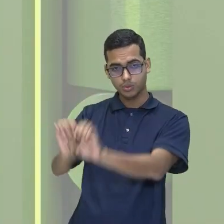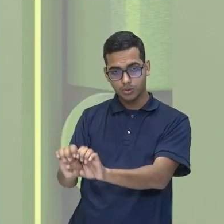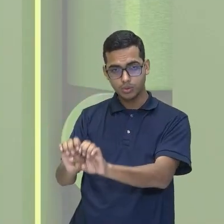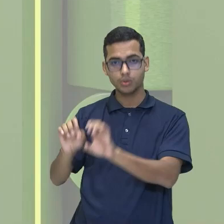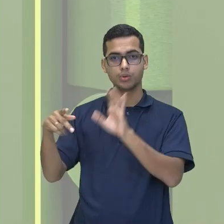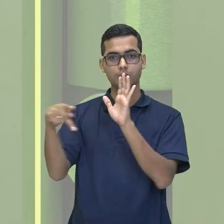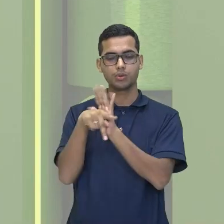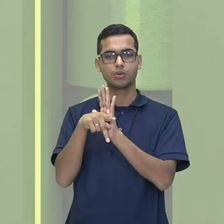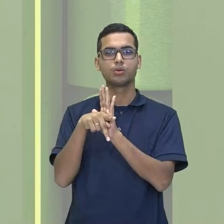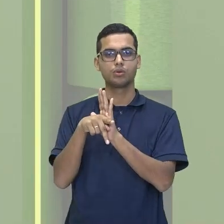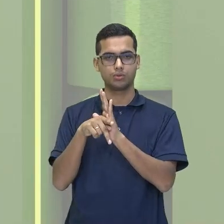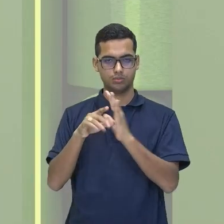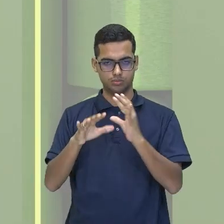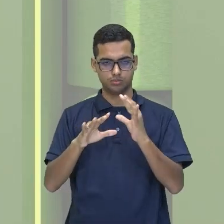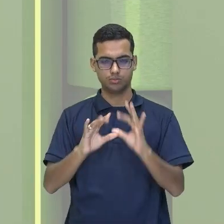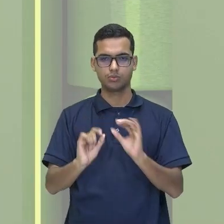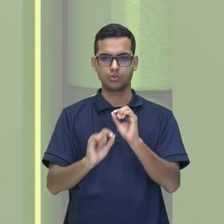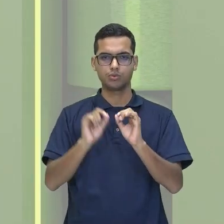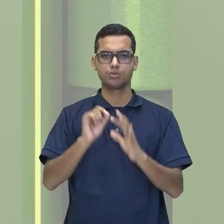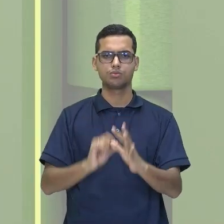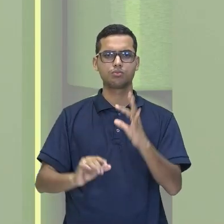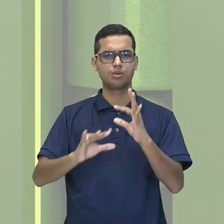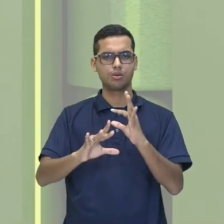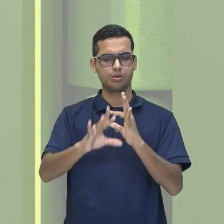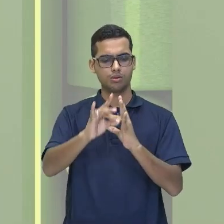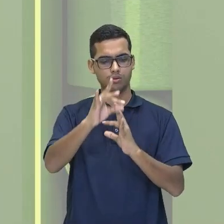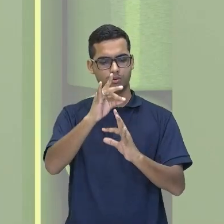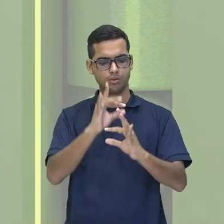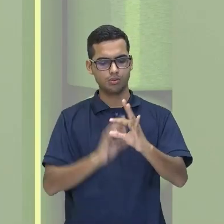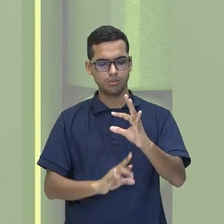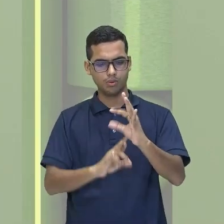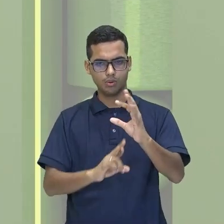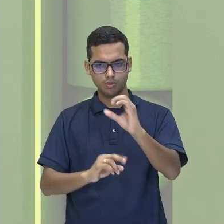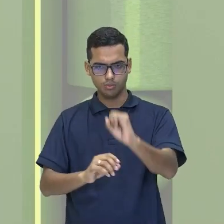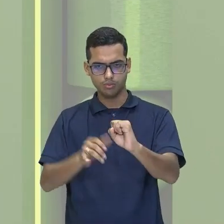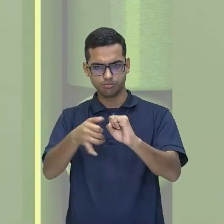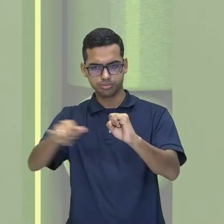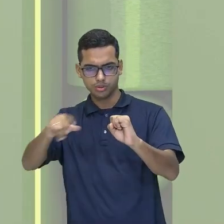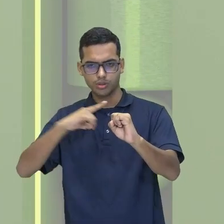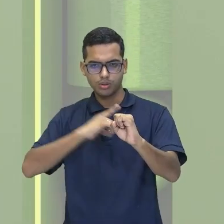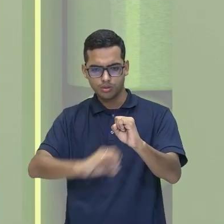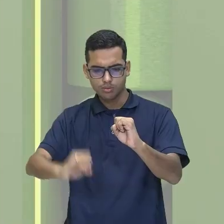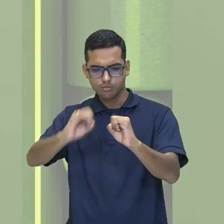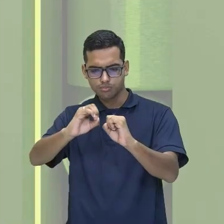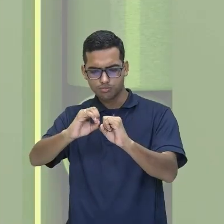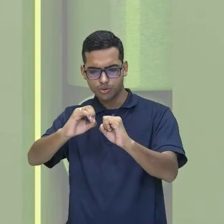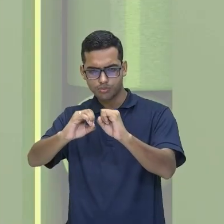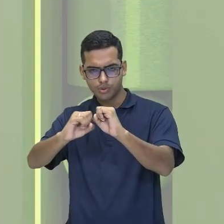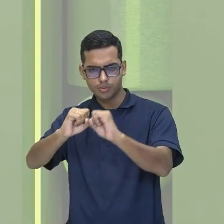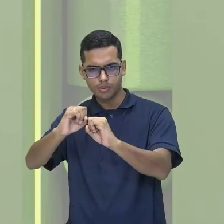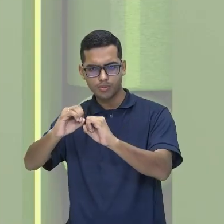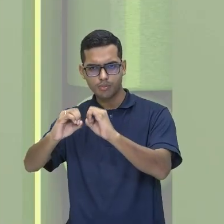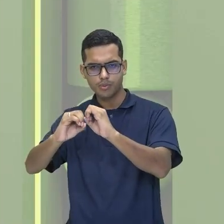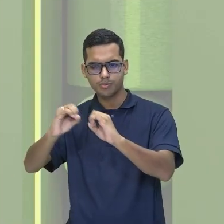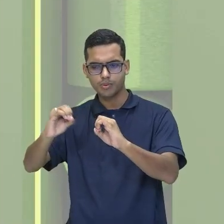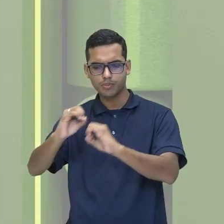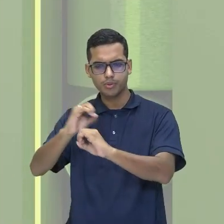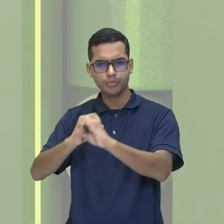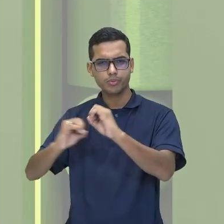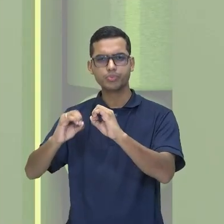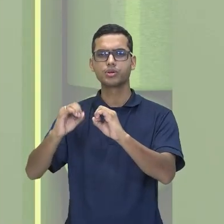chamada aminoácido. Então vamos entender como essas ligações são feitas até formarmos a proteína ali